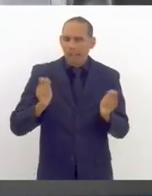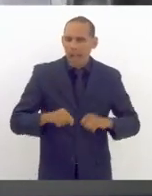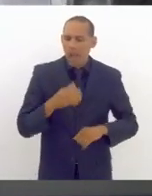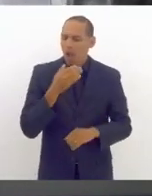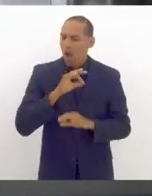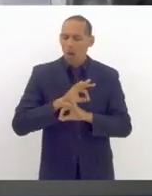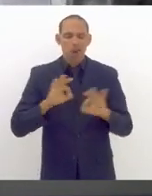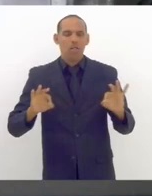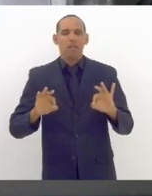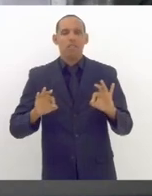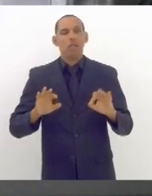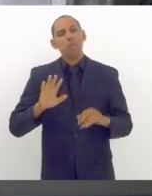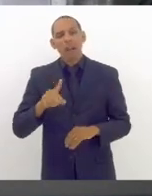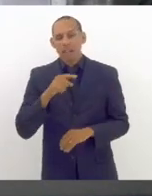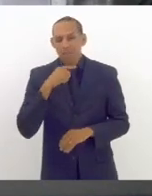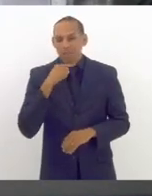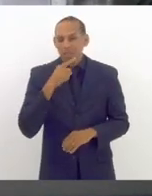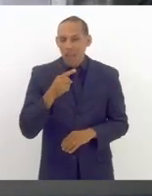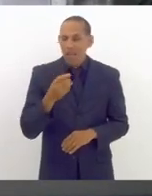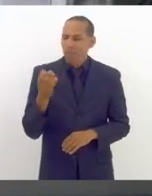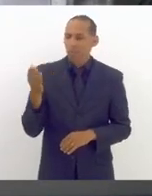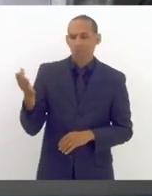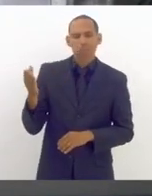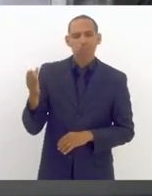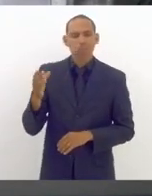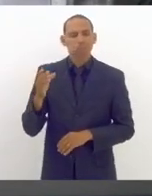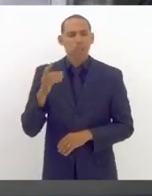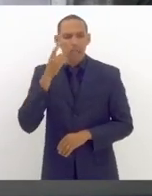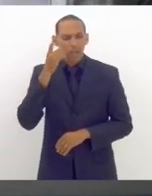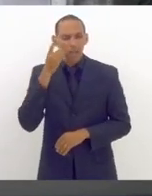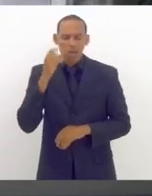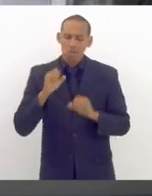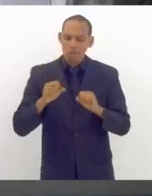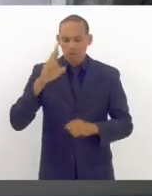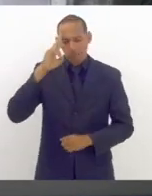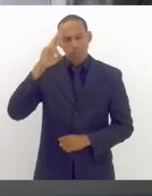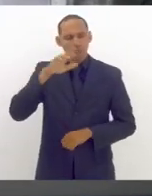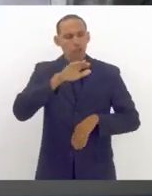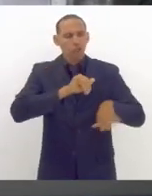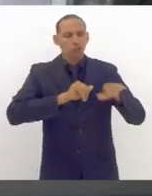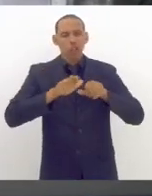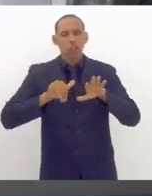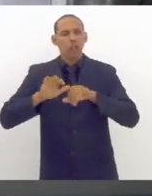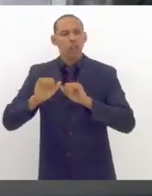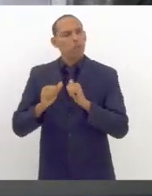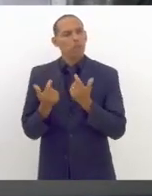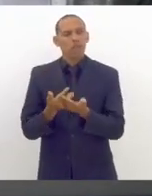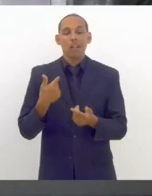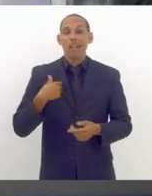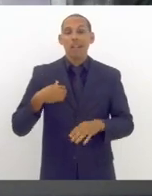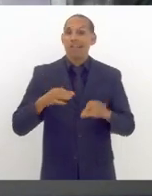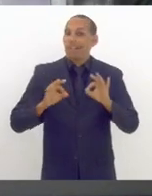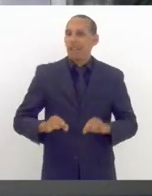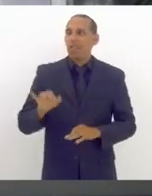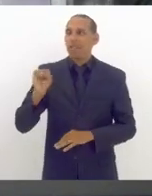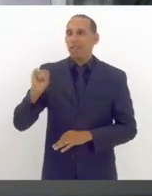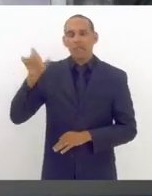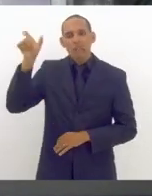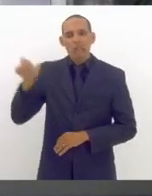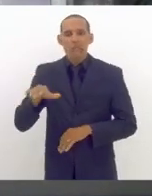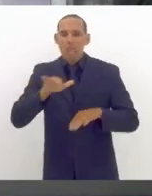ótimo mas se não puder o deputado André siriano tem autoridade de convocar assembleia e garanto se ele convocar